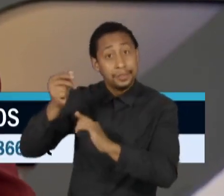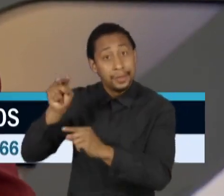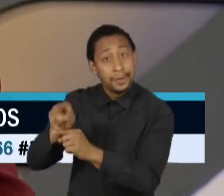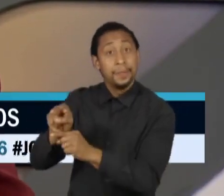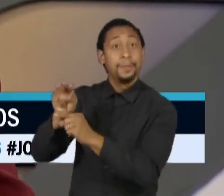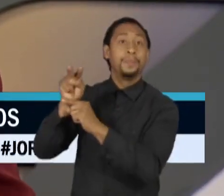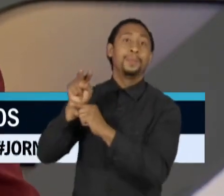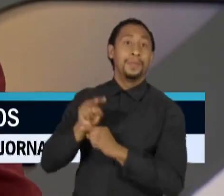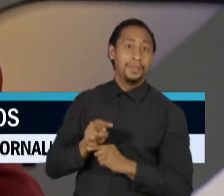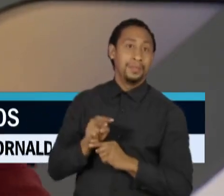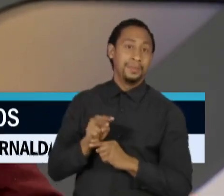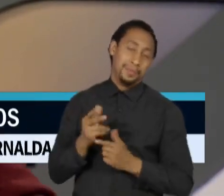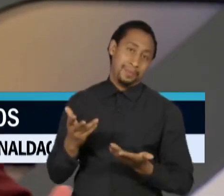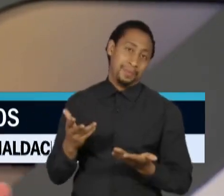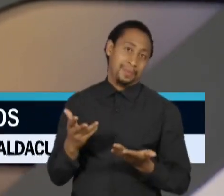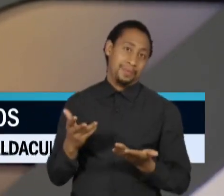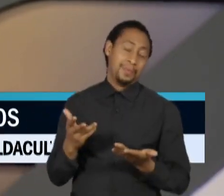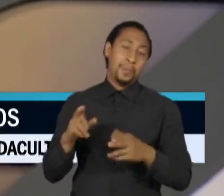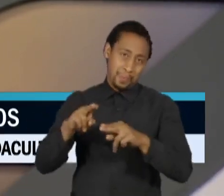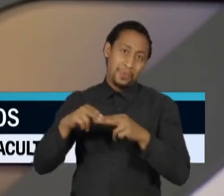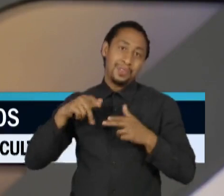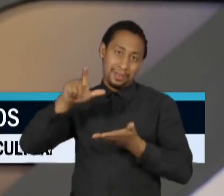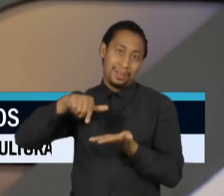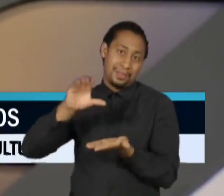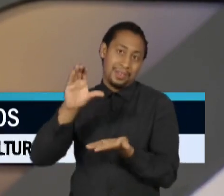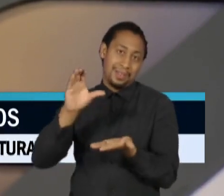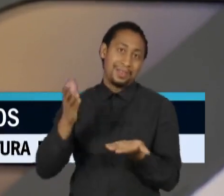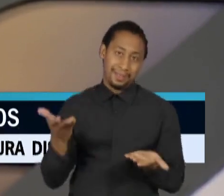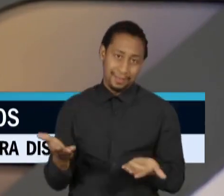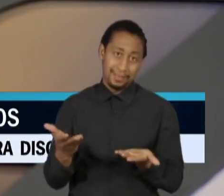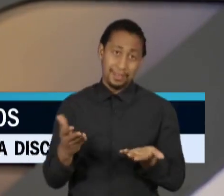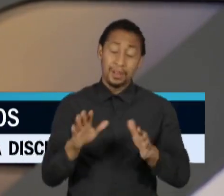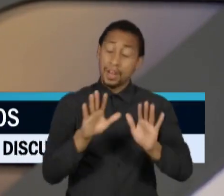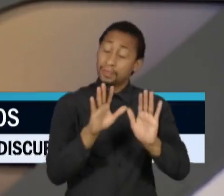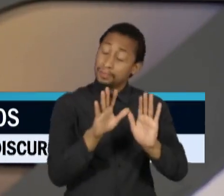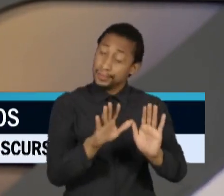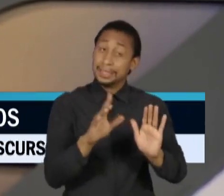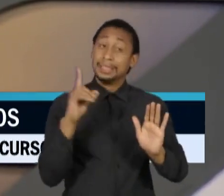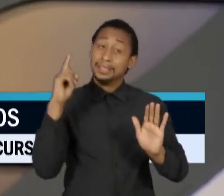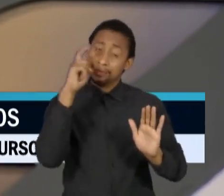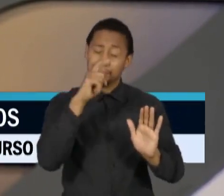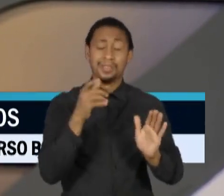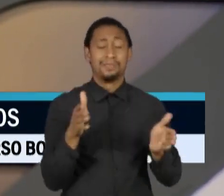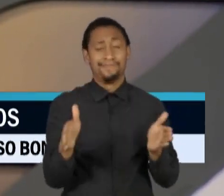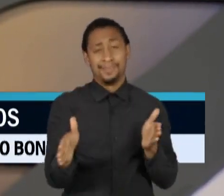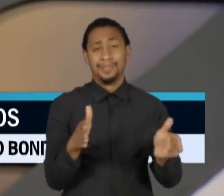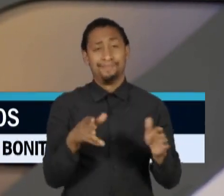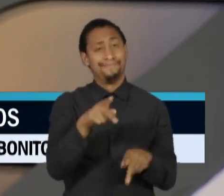o nome é cartão de crédito, certo? Mas isso tem a ver com a situação difícil